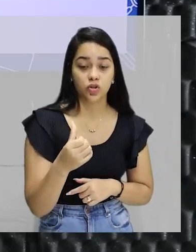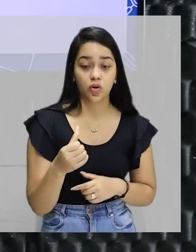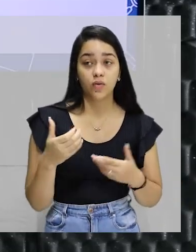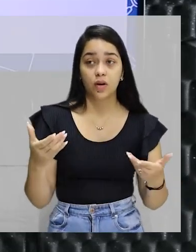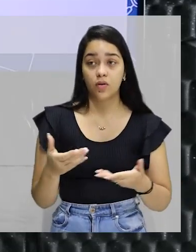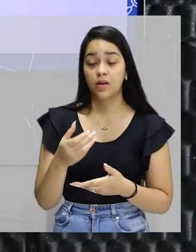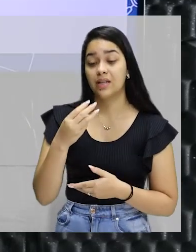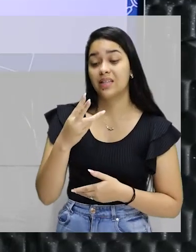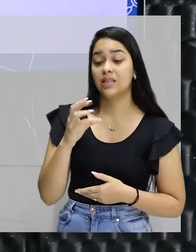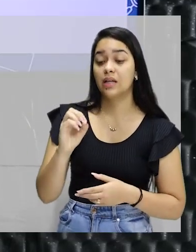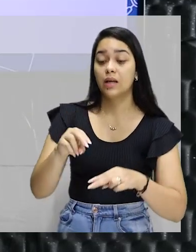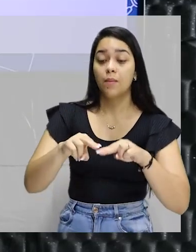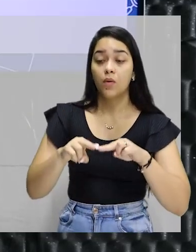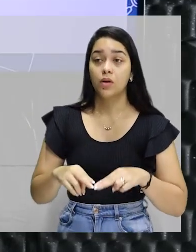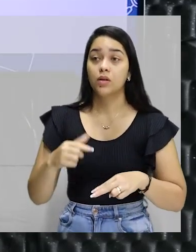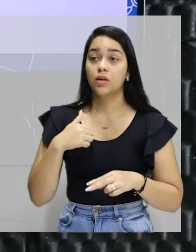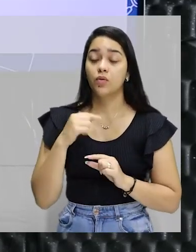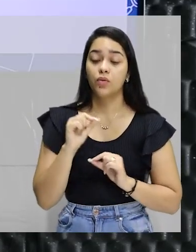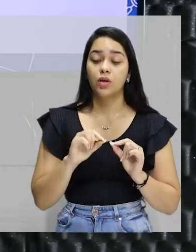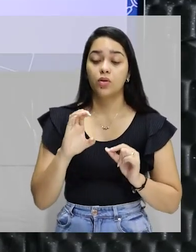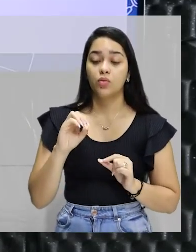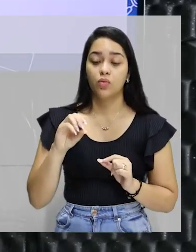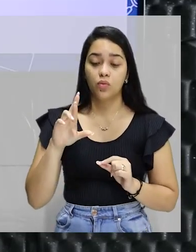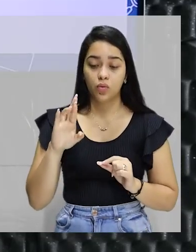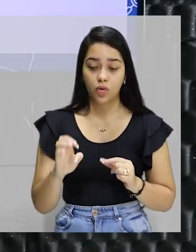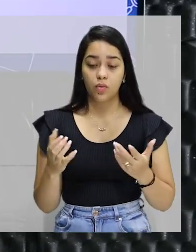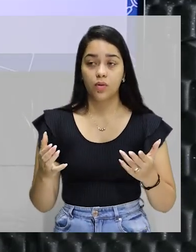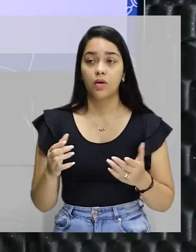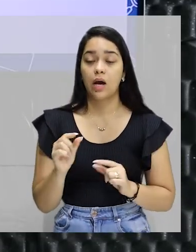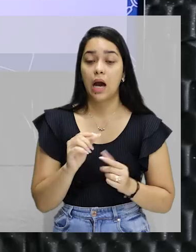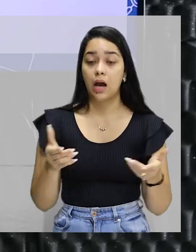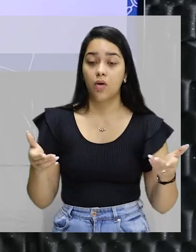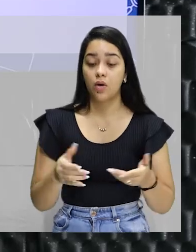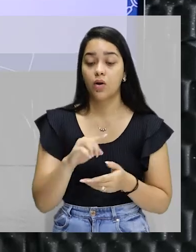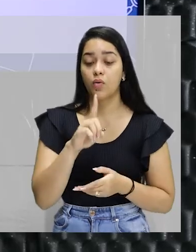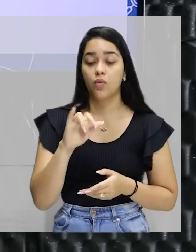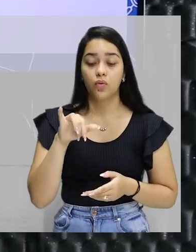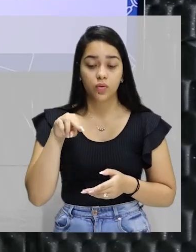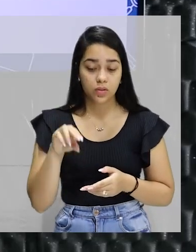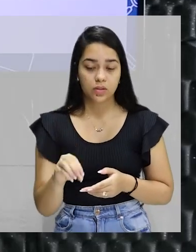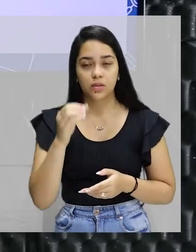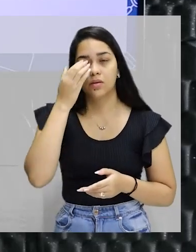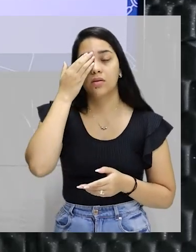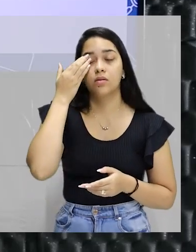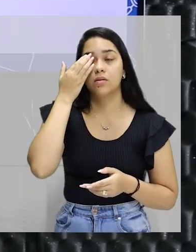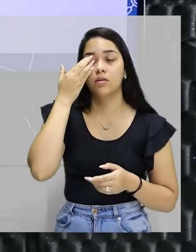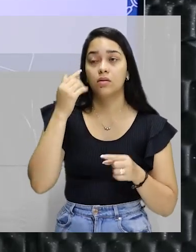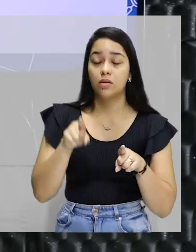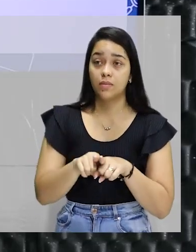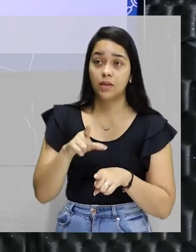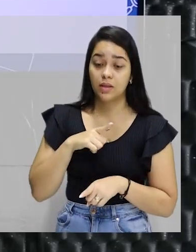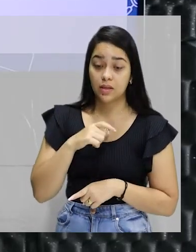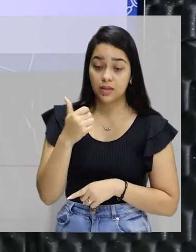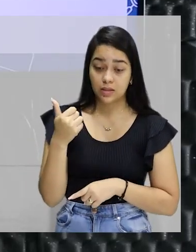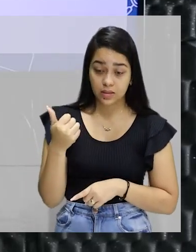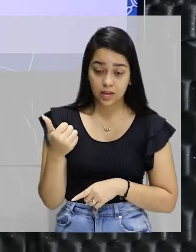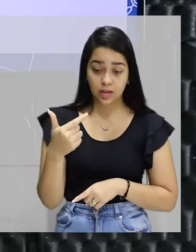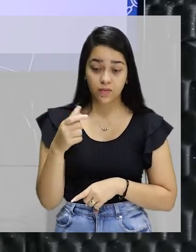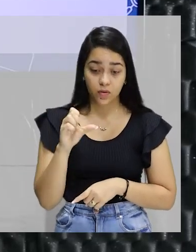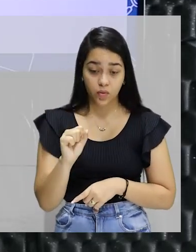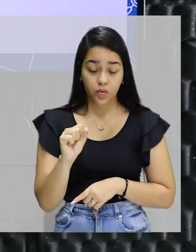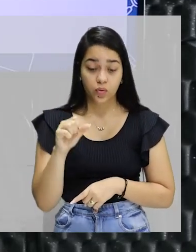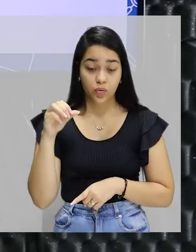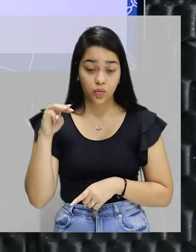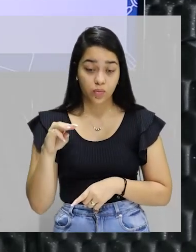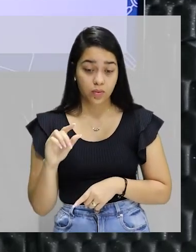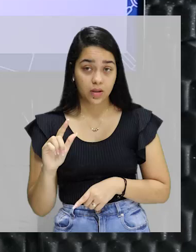para 30. Por isso eu vou sair do cobre e vou para o zinco. Considerando uma amostra inicial de 128